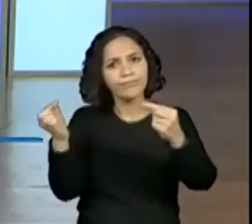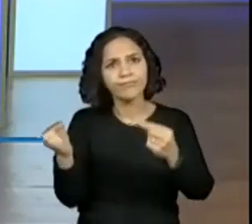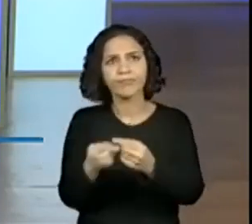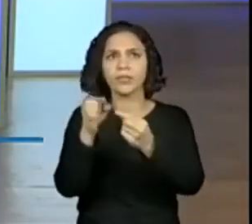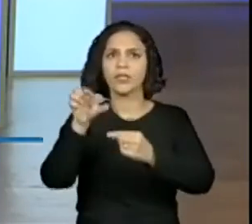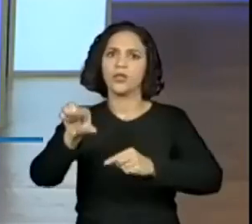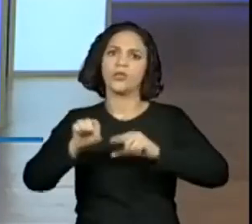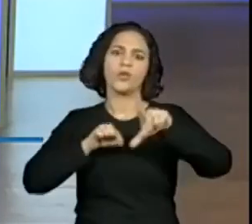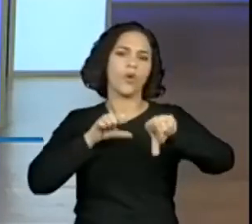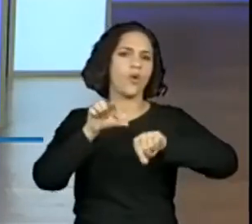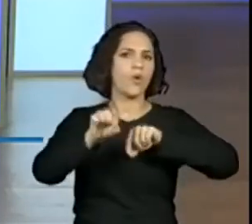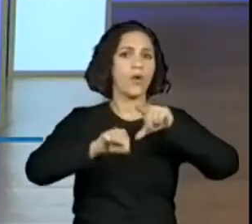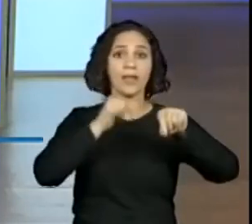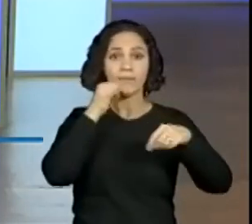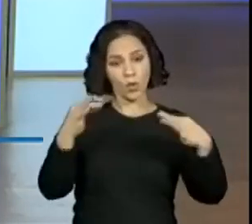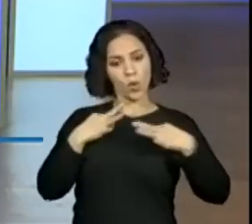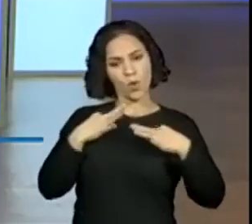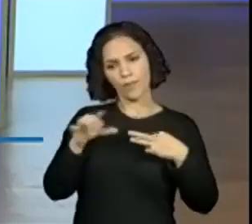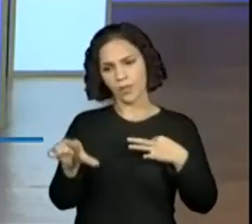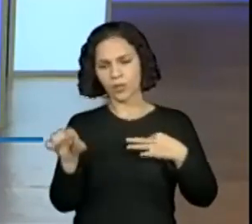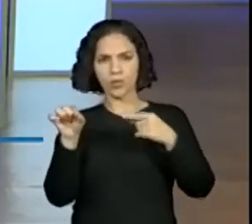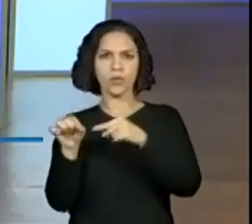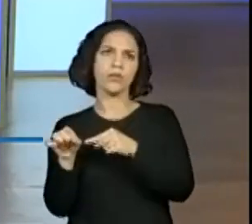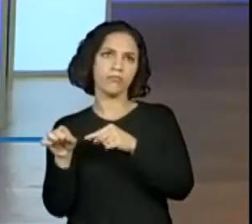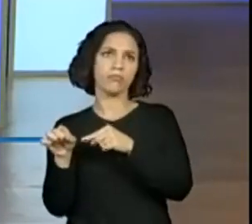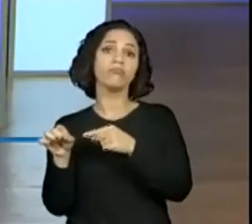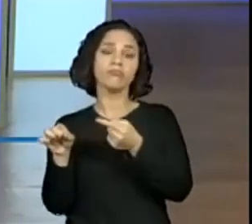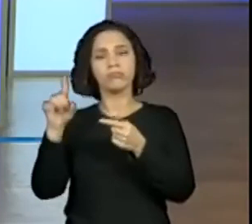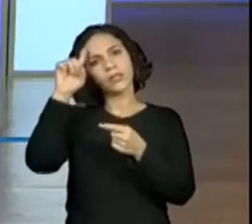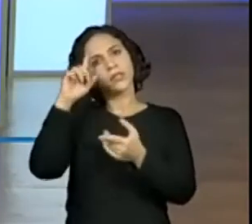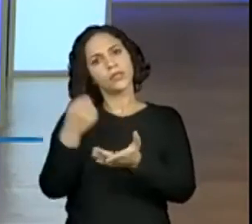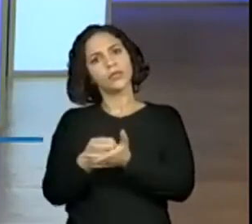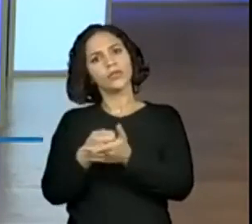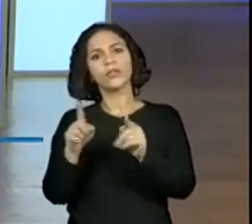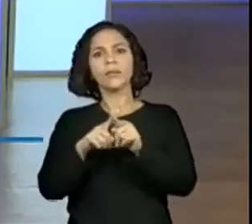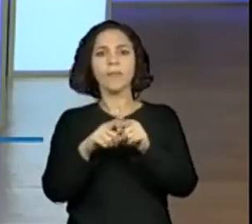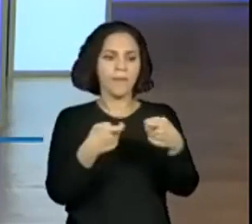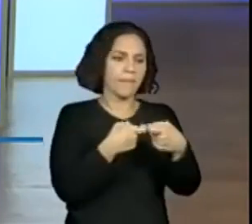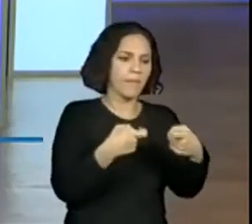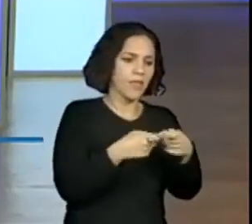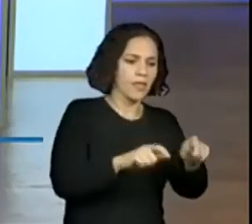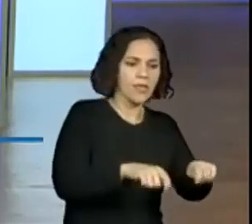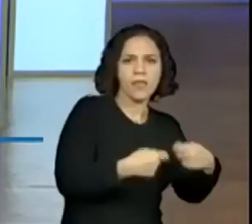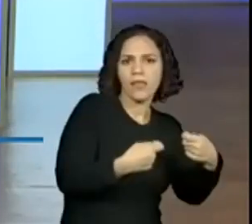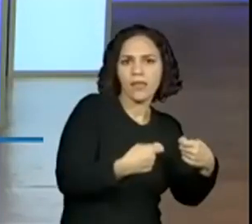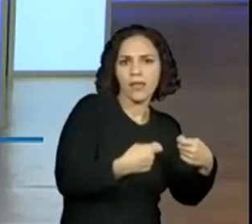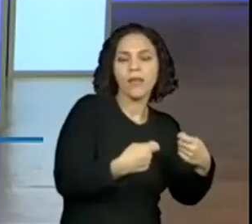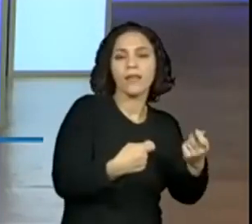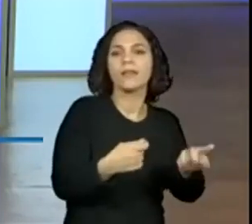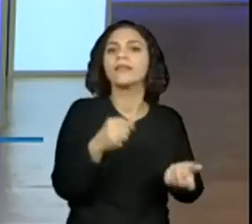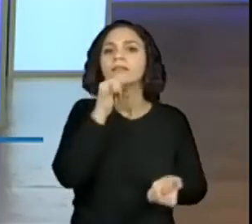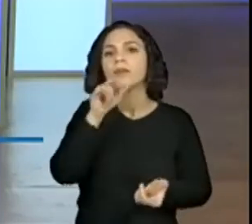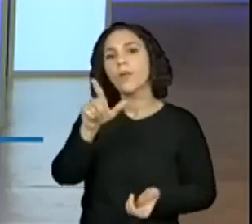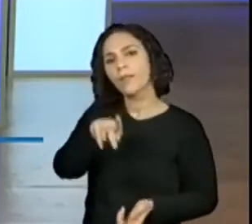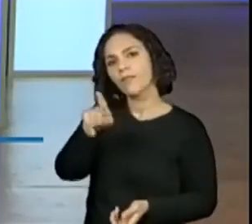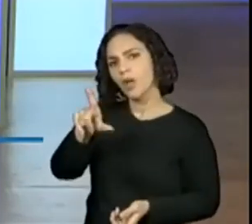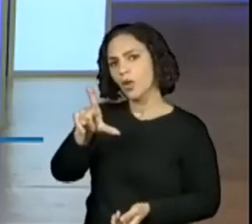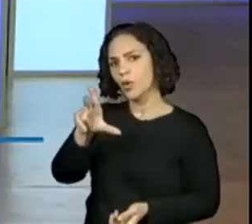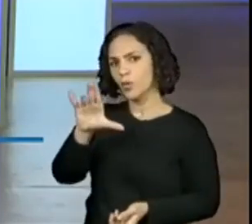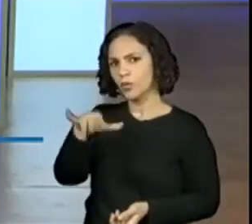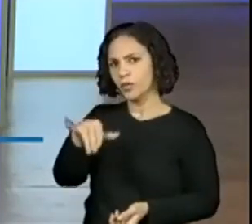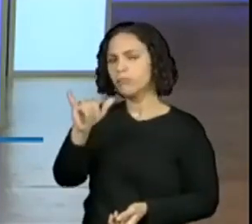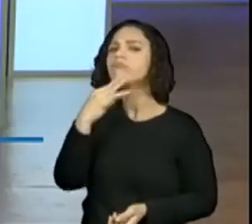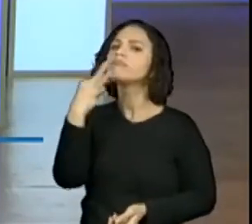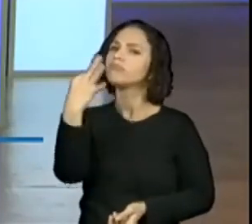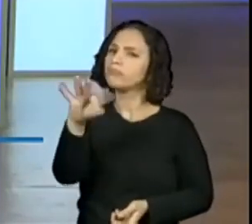escolhas Desde da roupa que eu escolhi você deve decidir até a cor da meia o professora Luci falou realmente a gente tem que fazer